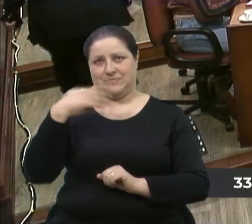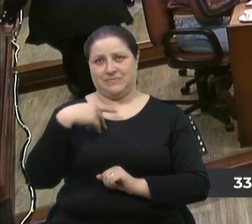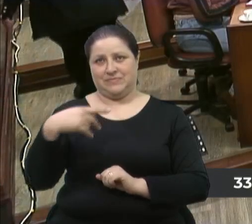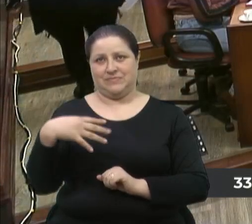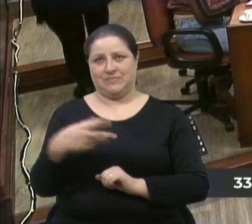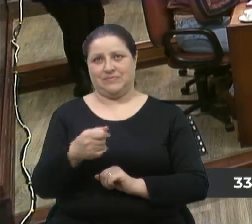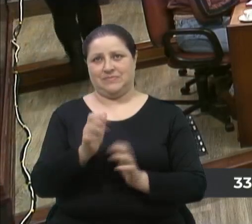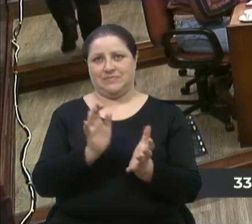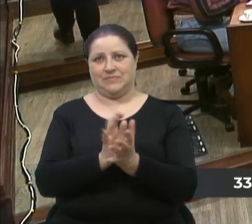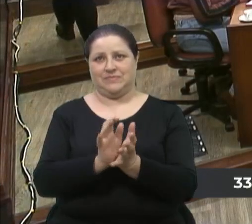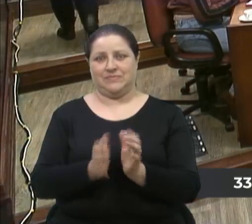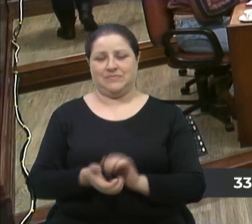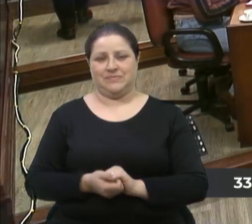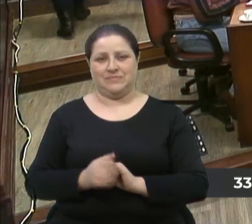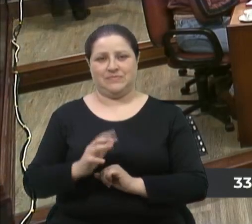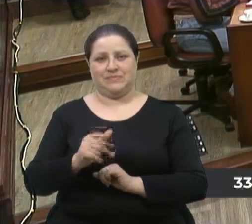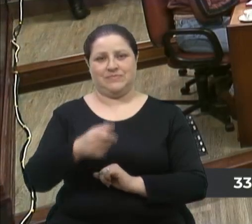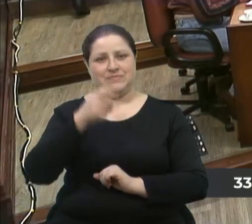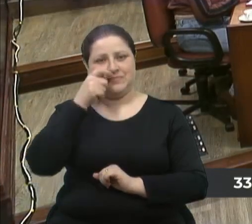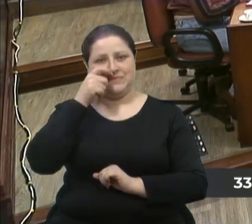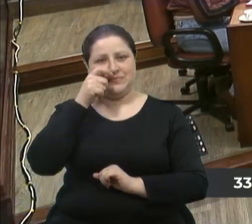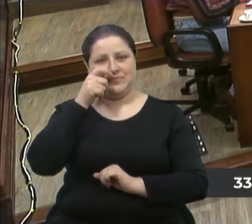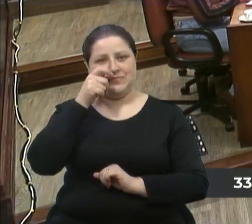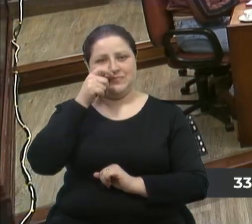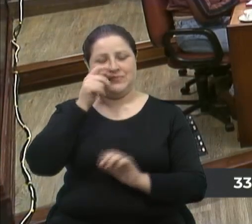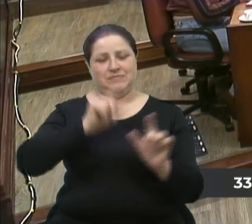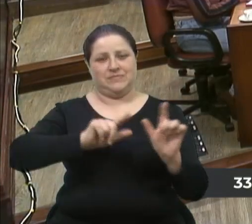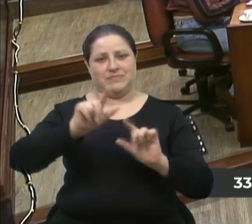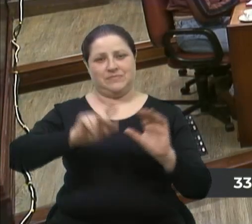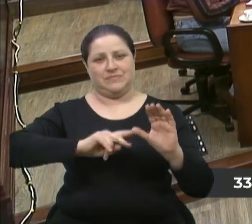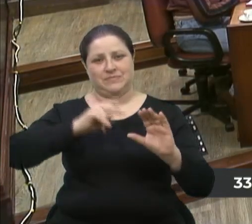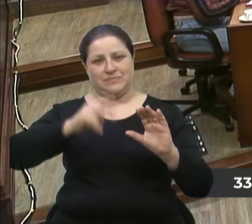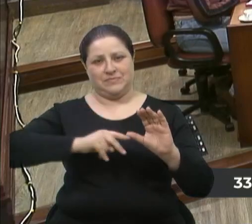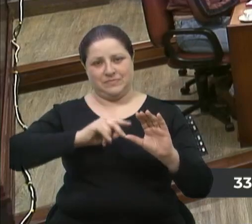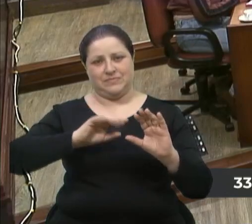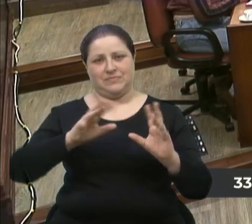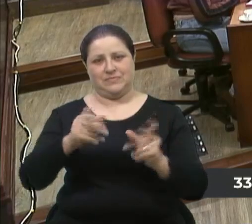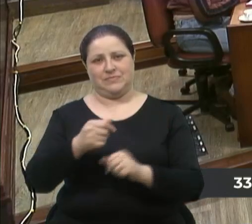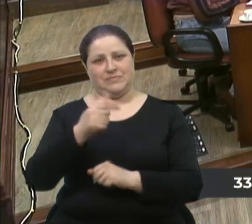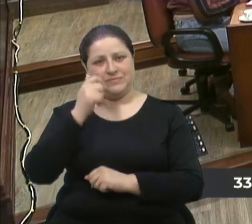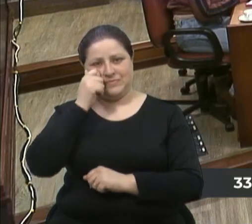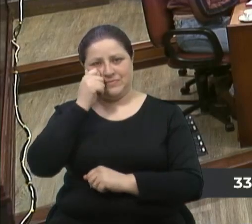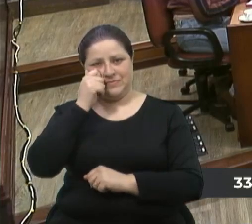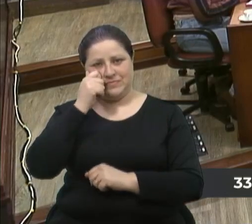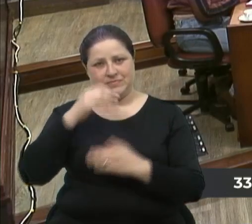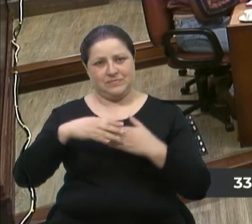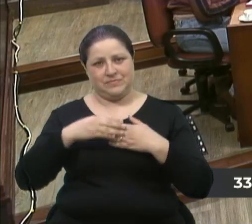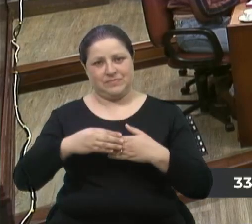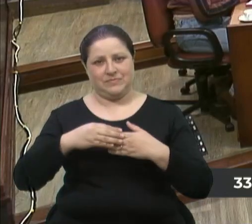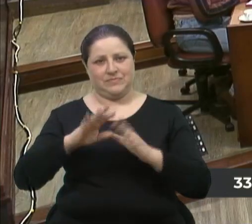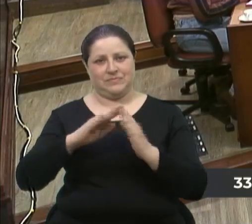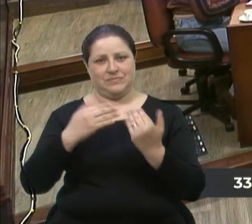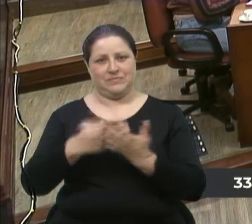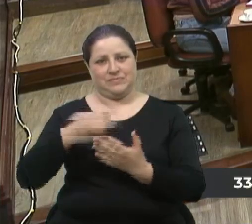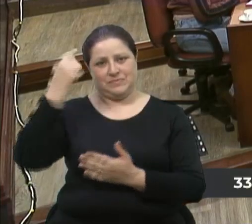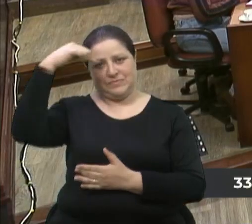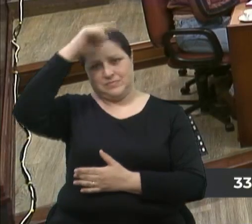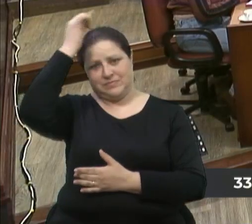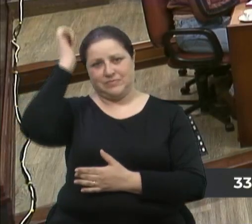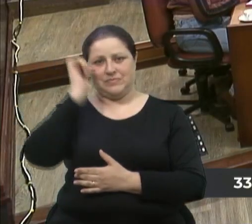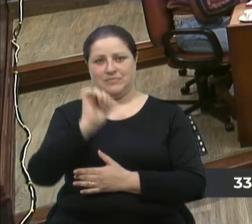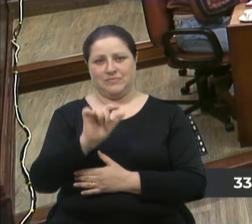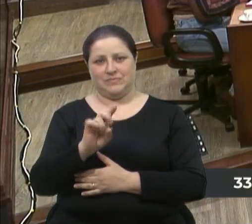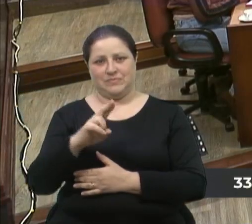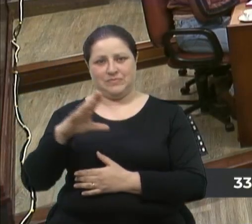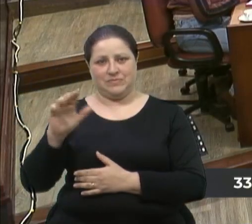colegas, todos que nos assistem pela TV Câmara, o público aqui presente. Quero saudar a Escola Santa Lúcia também. É um prazer recebê-los.